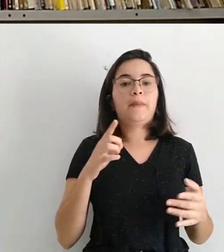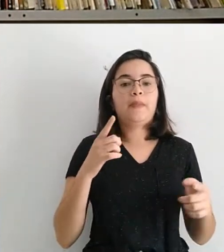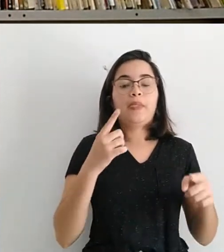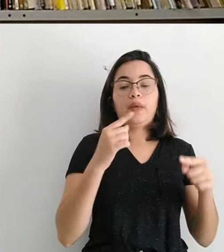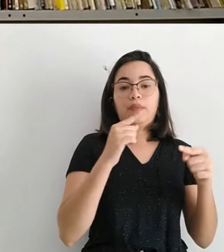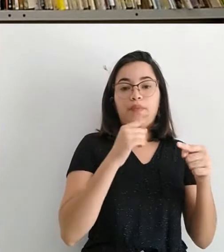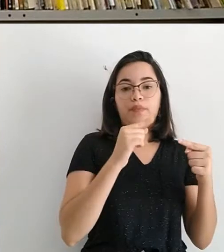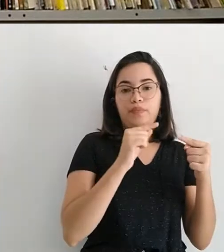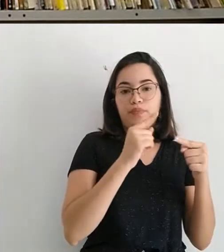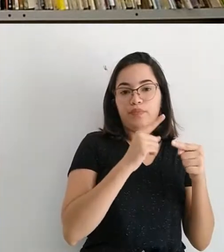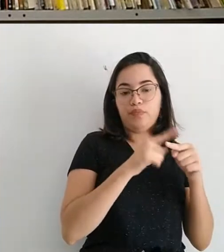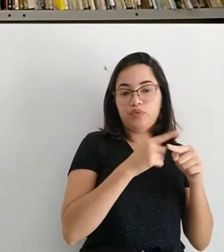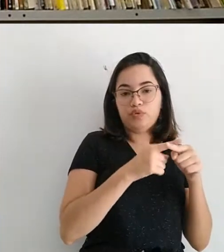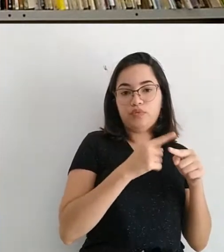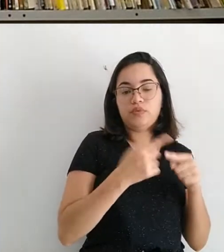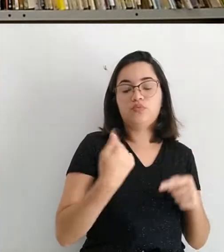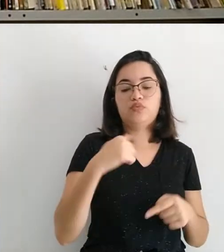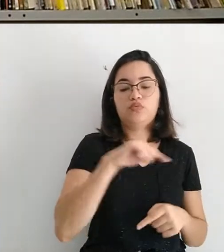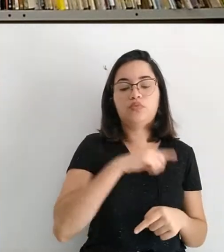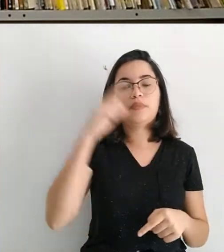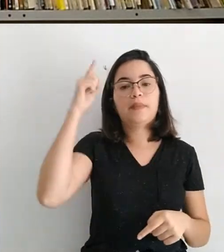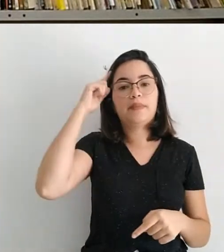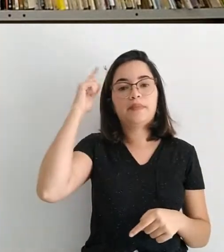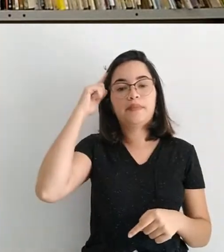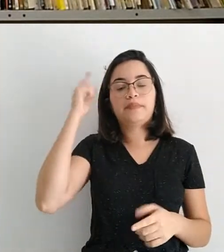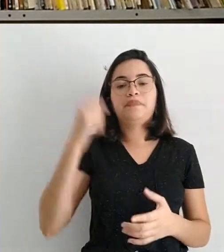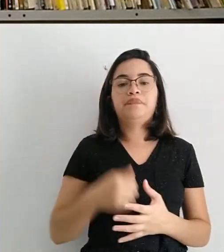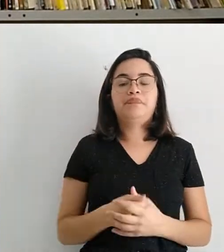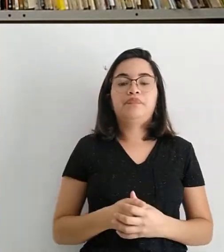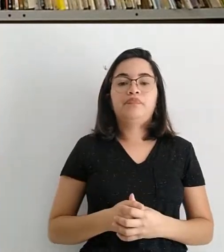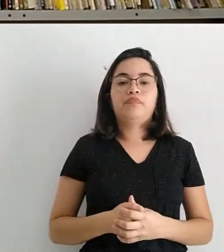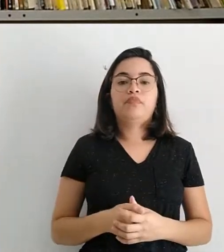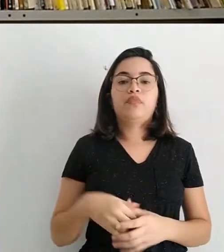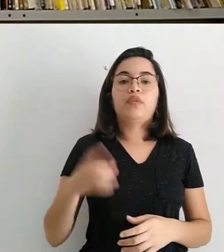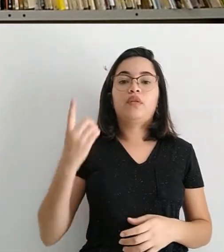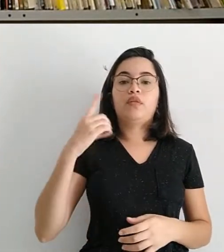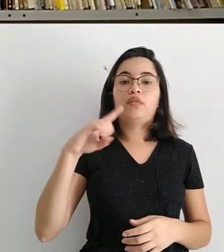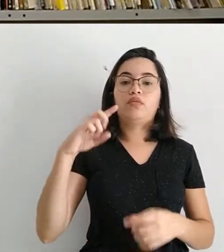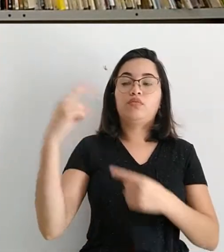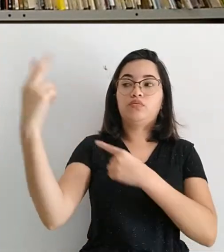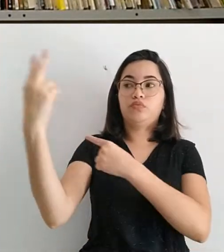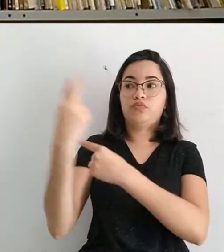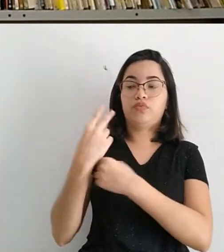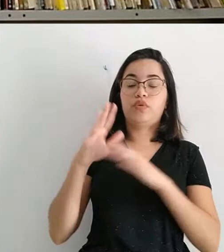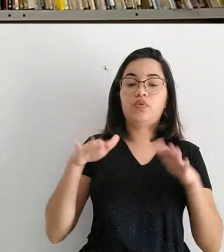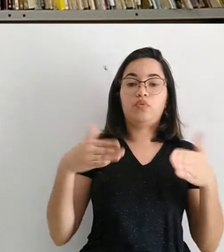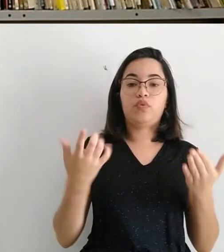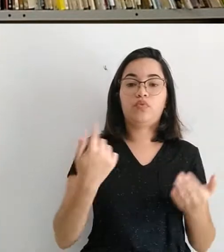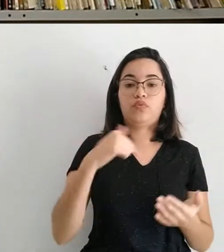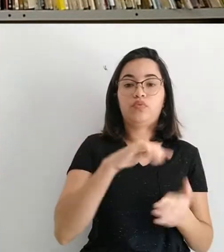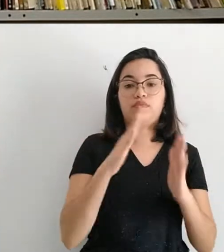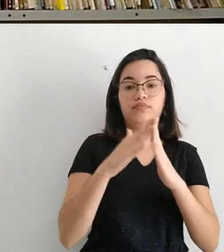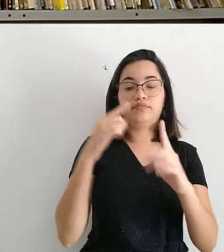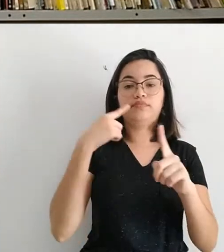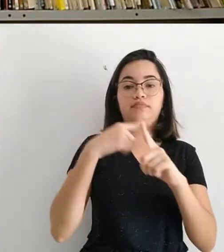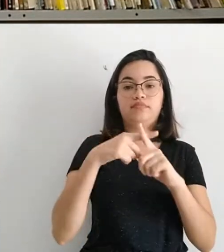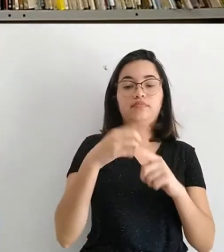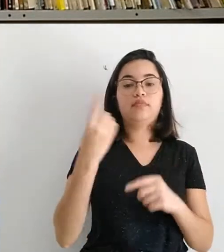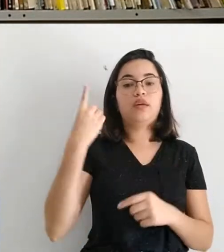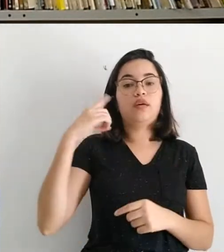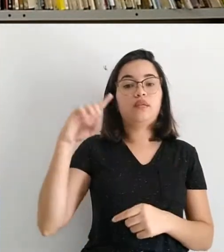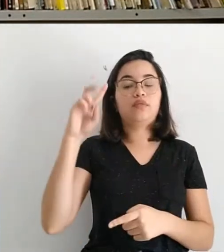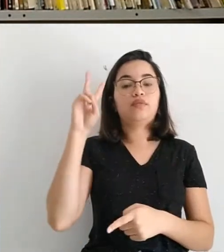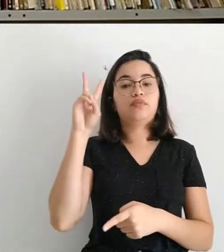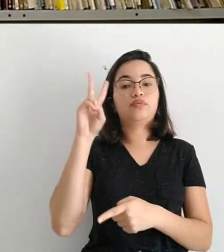motivação dos nossos pensamentos. Deus nos vê quando estamos na igreja. Deus